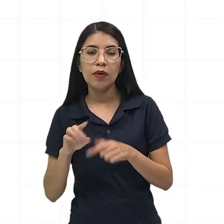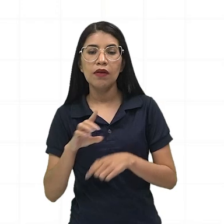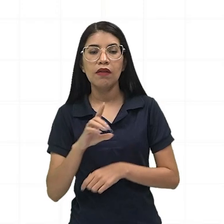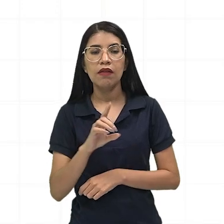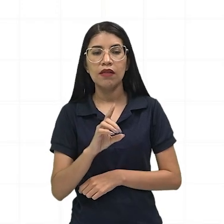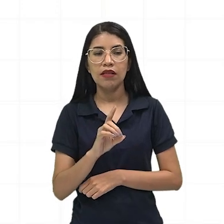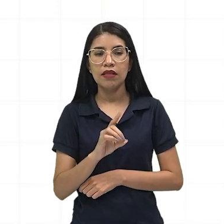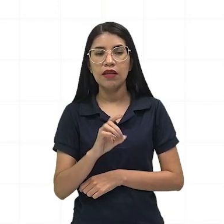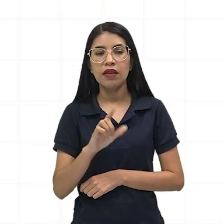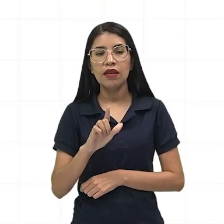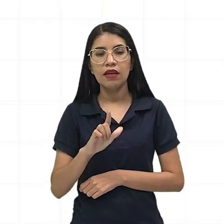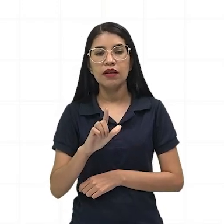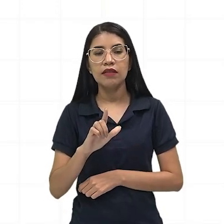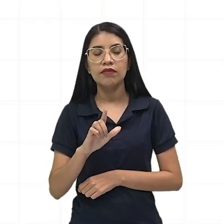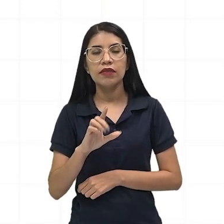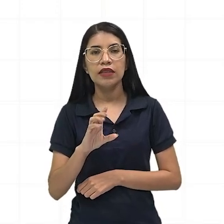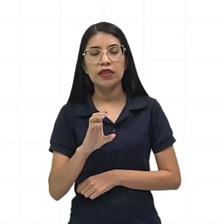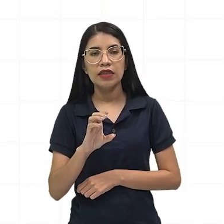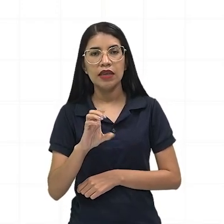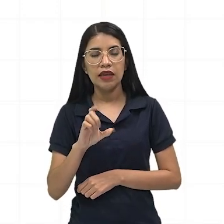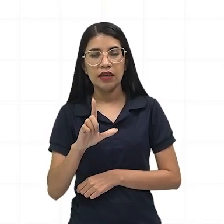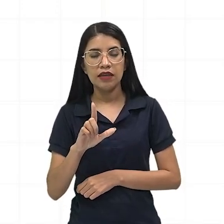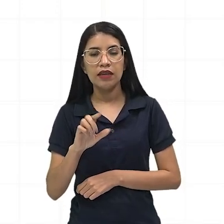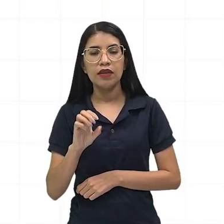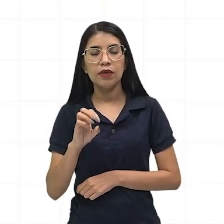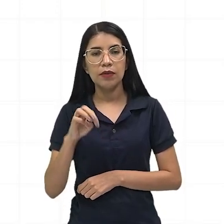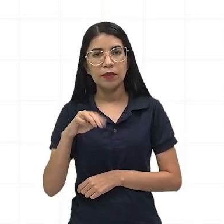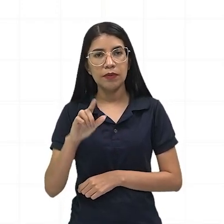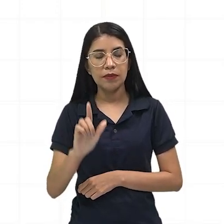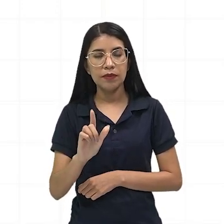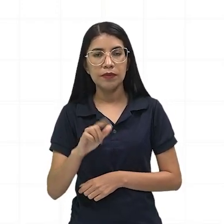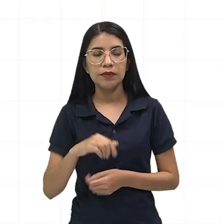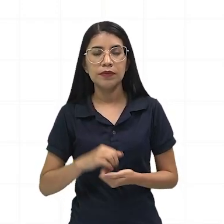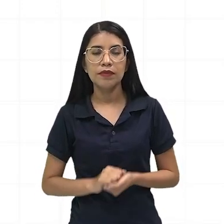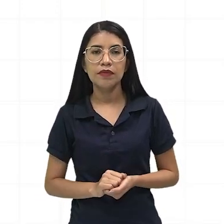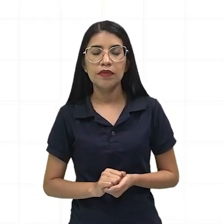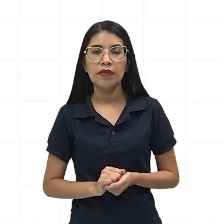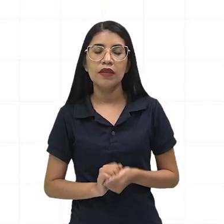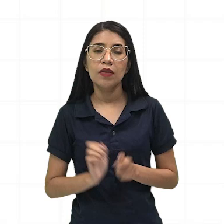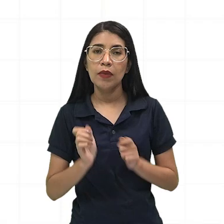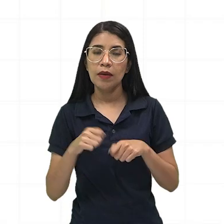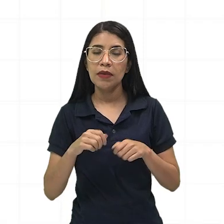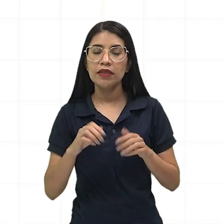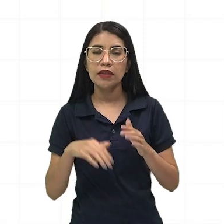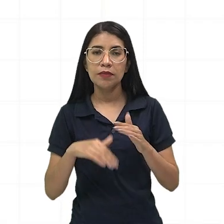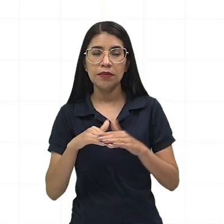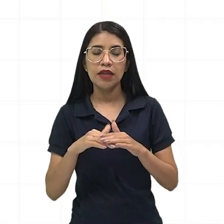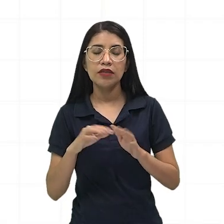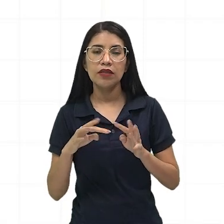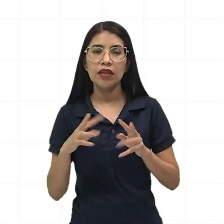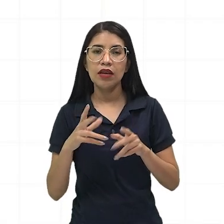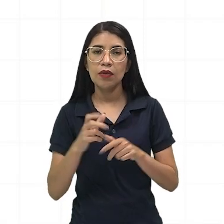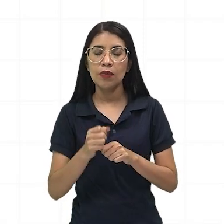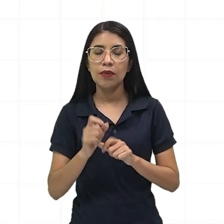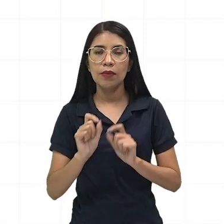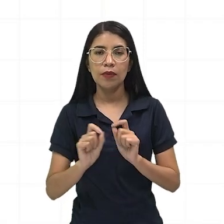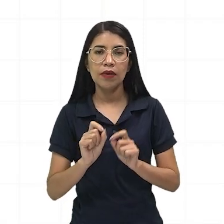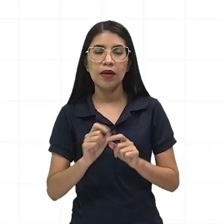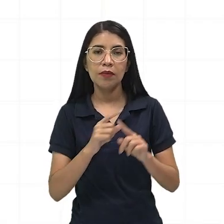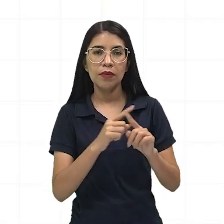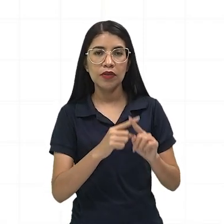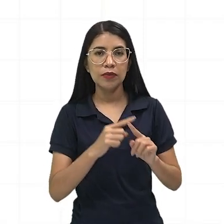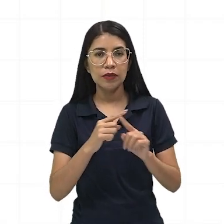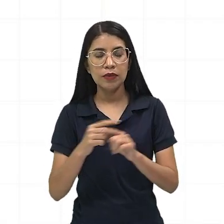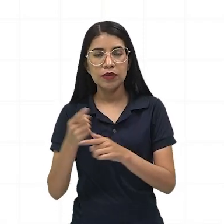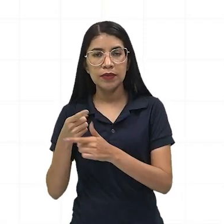Decilitro, centilitro e mililitro. Como o sistema padrão de capacidade é decimal, as transformações entre os múltiplos